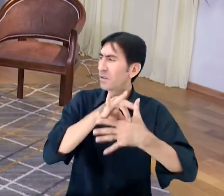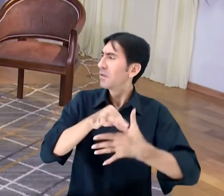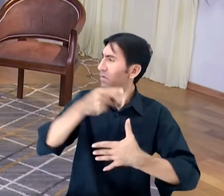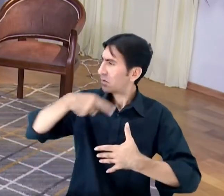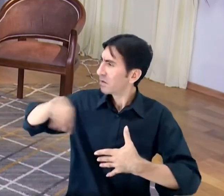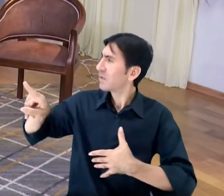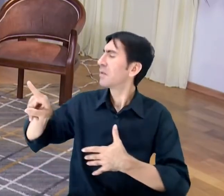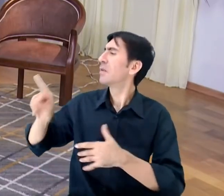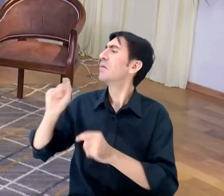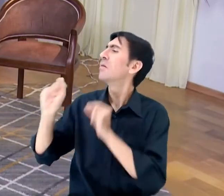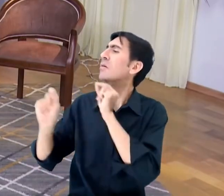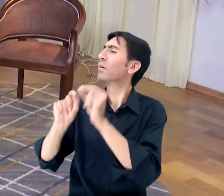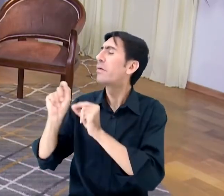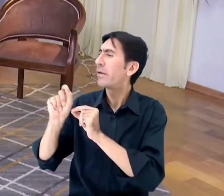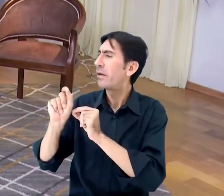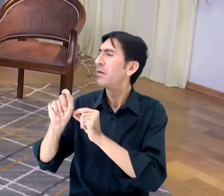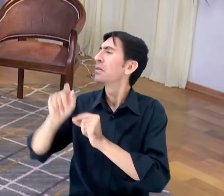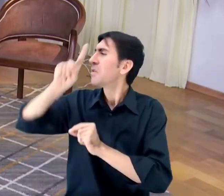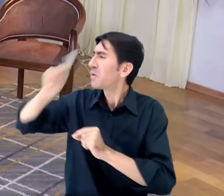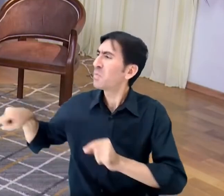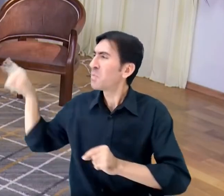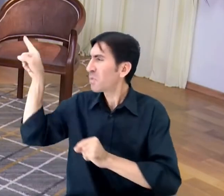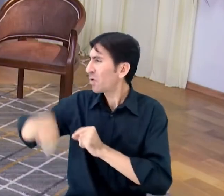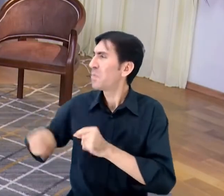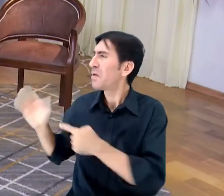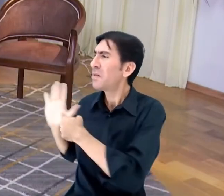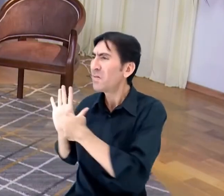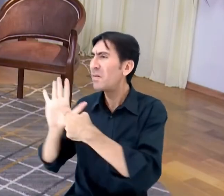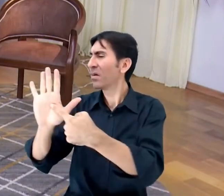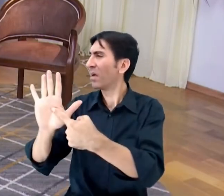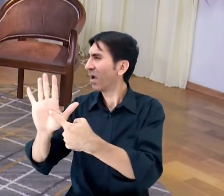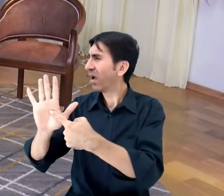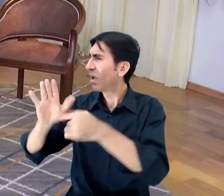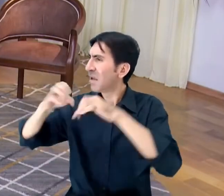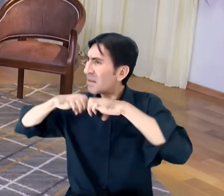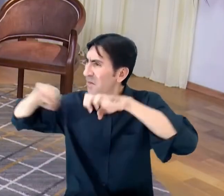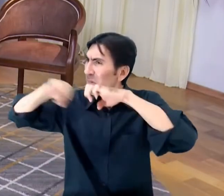proibidos de falar do nome de Jesus, vocês encheram Jerusalém dessa mensagem.